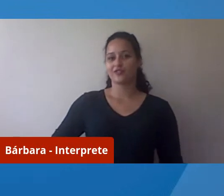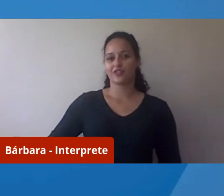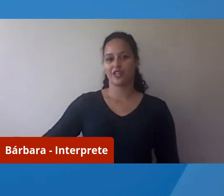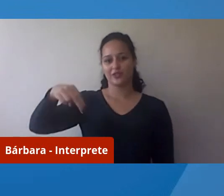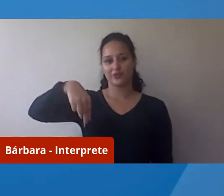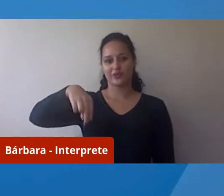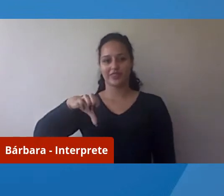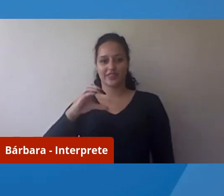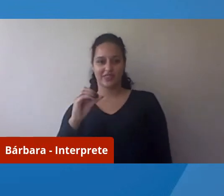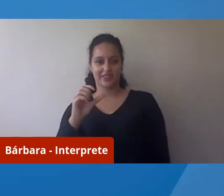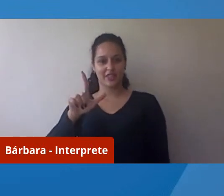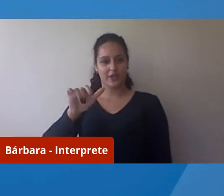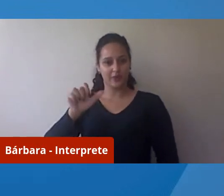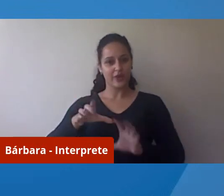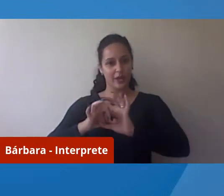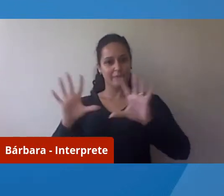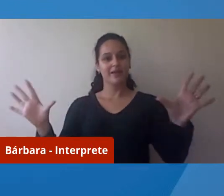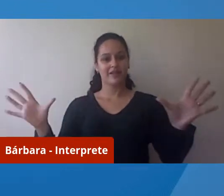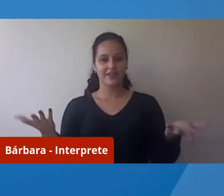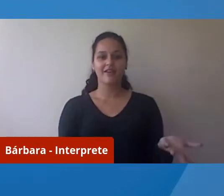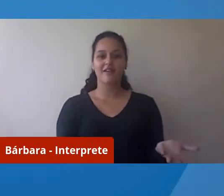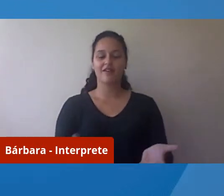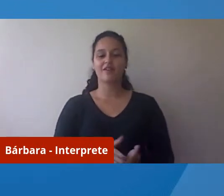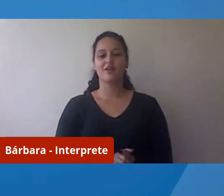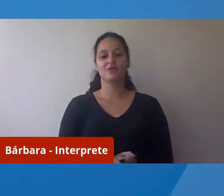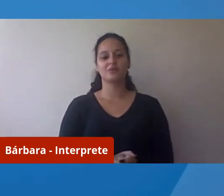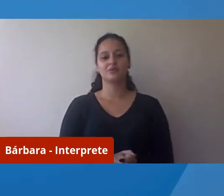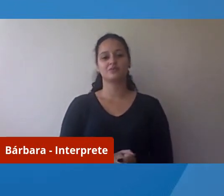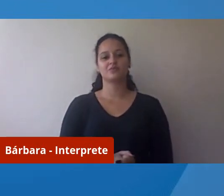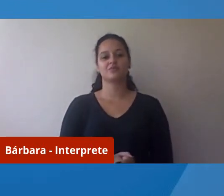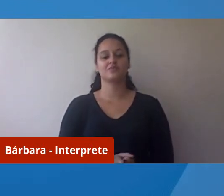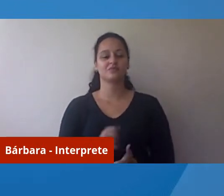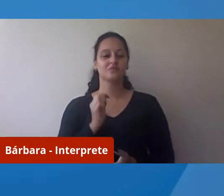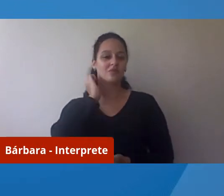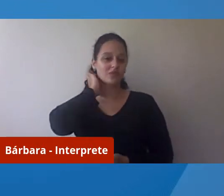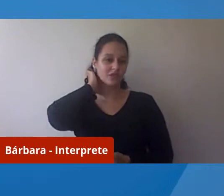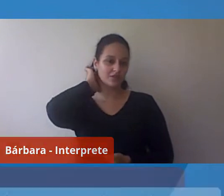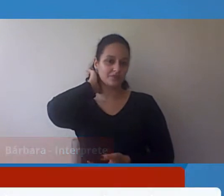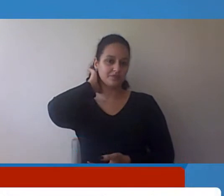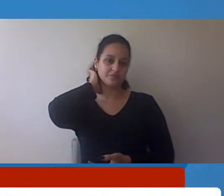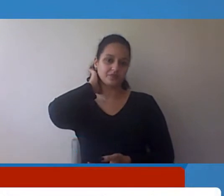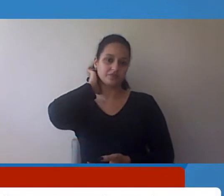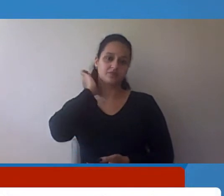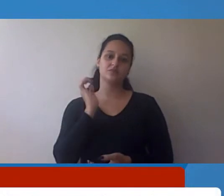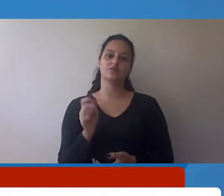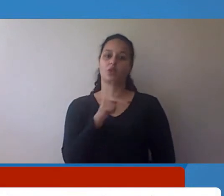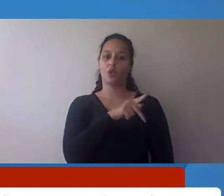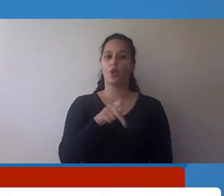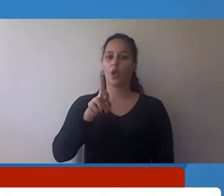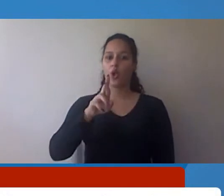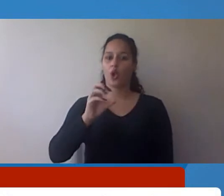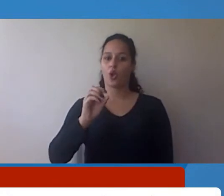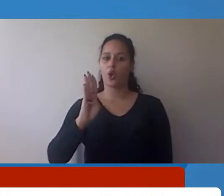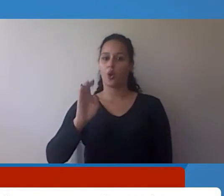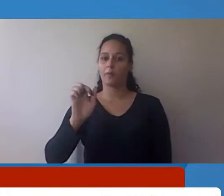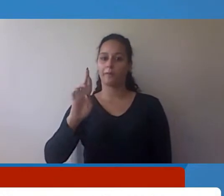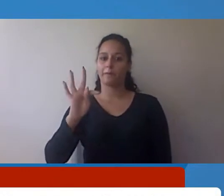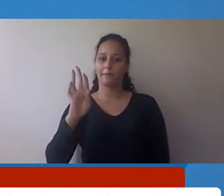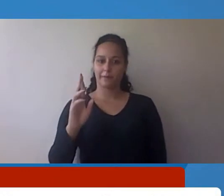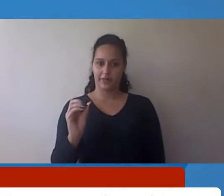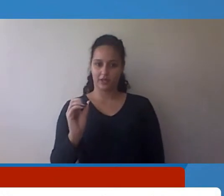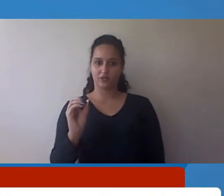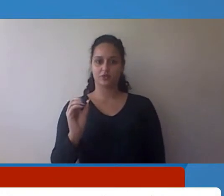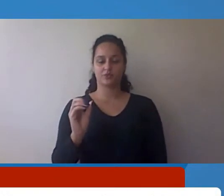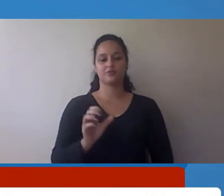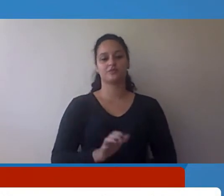população voltou para a retomada de um governo antineoliberal, do Alberto Martínez, que é crescimento econômico com